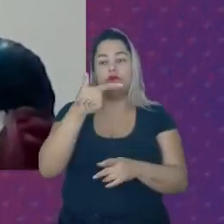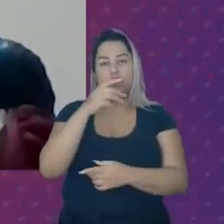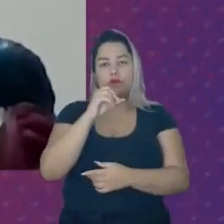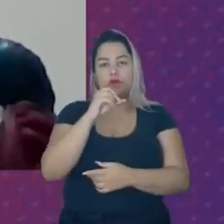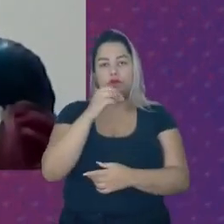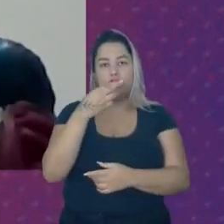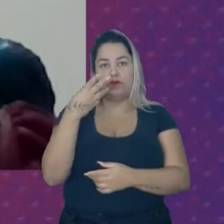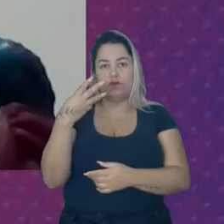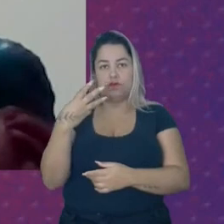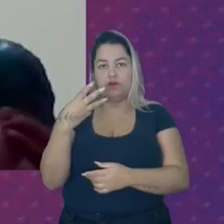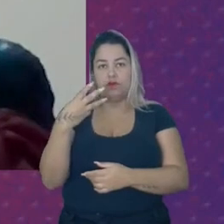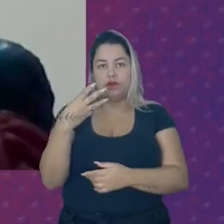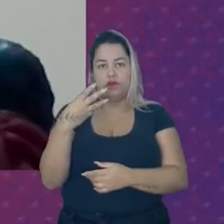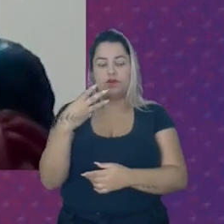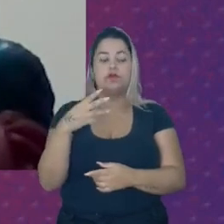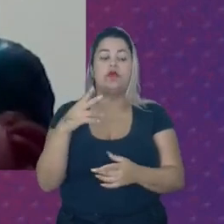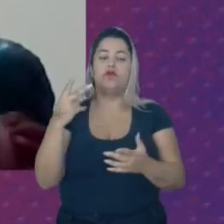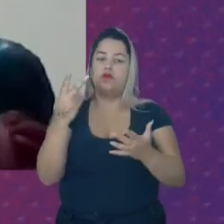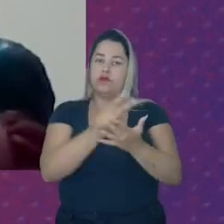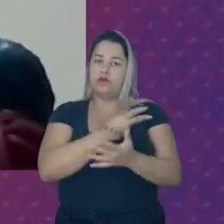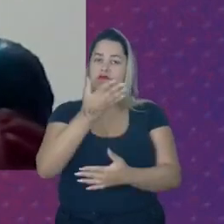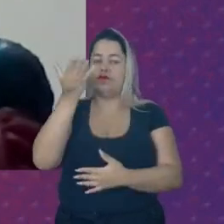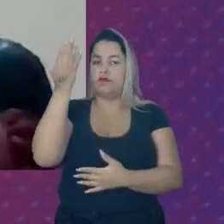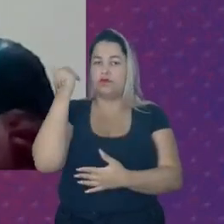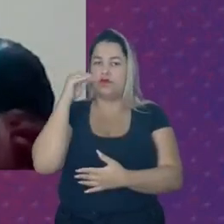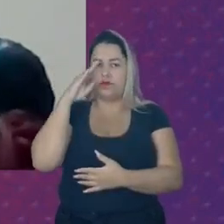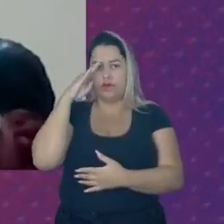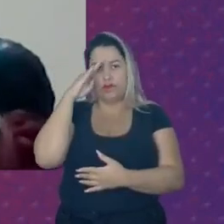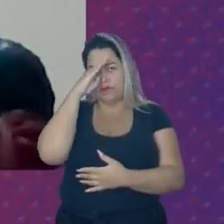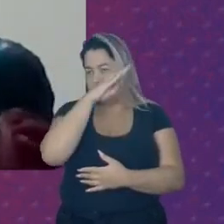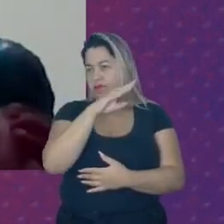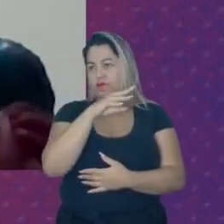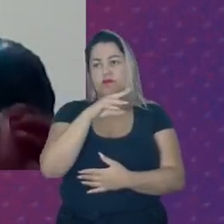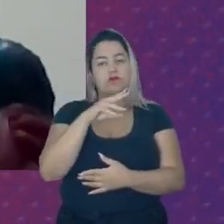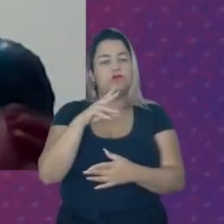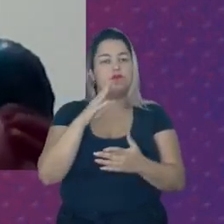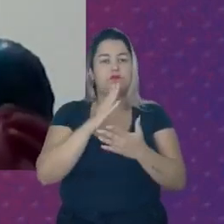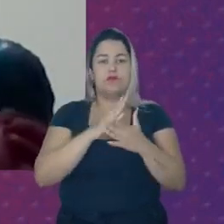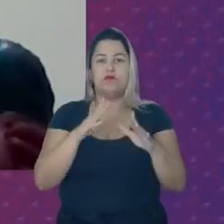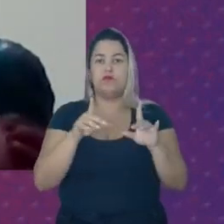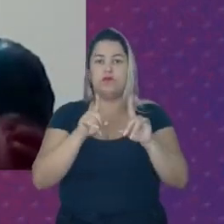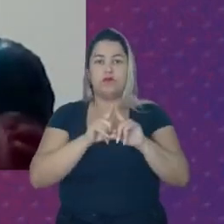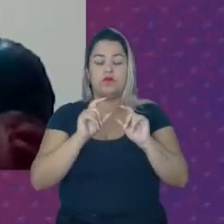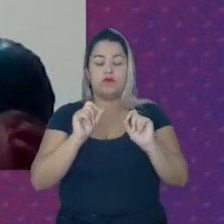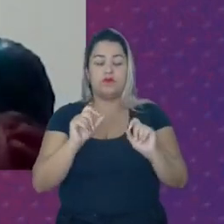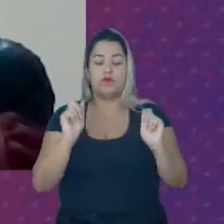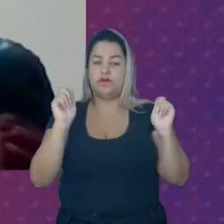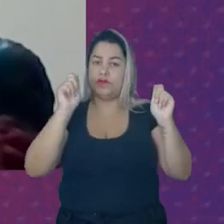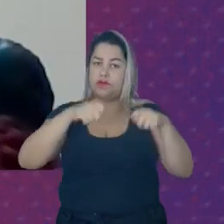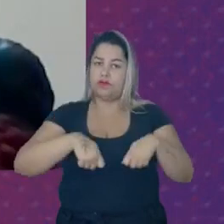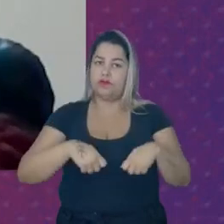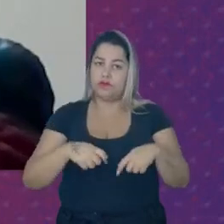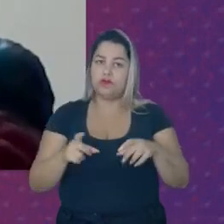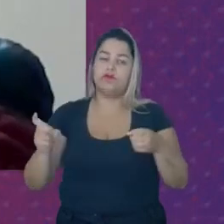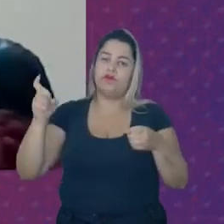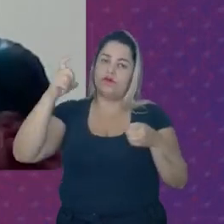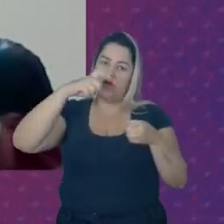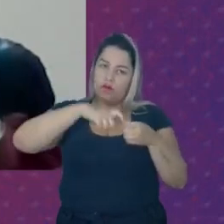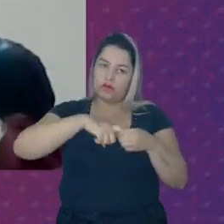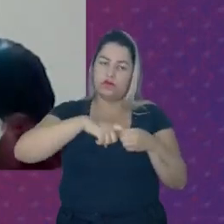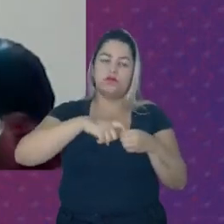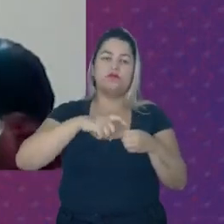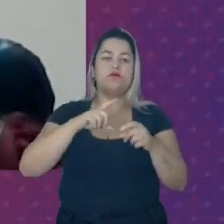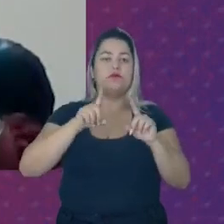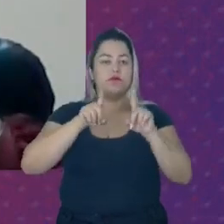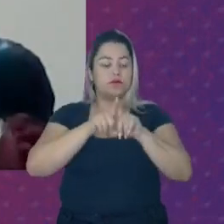2003. Então, o que aconteceu no governo passado foi um desmonte e que a gente precisa fazer essa retomada,